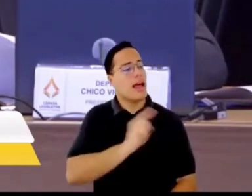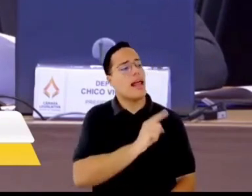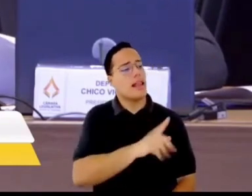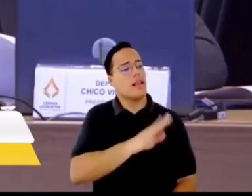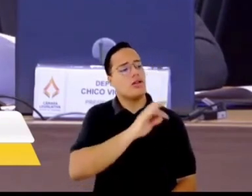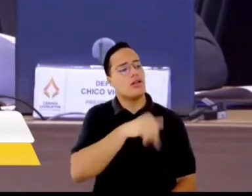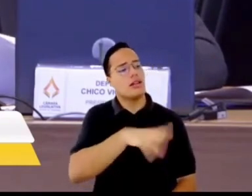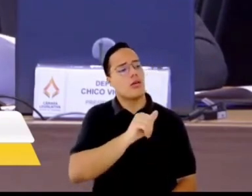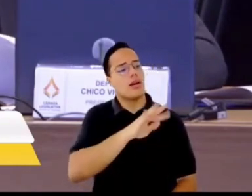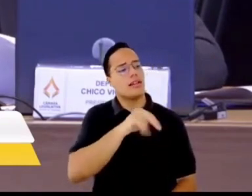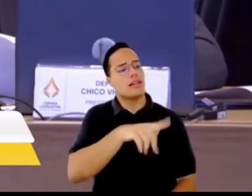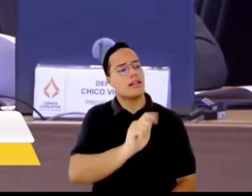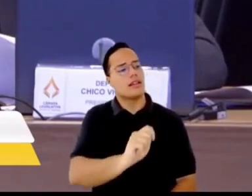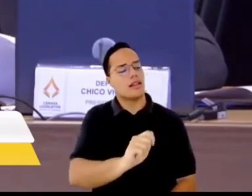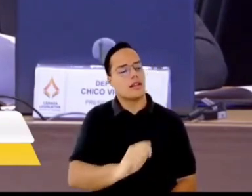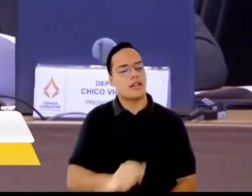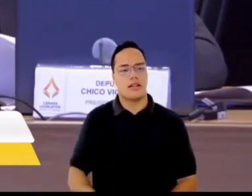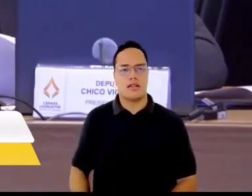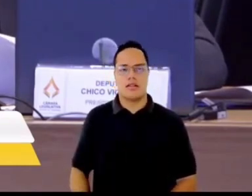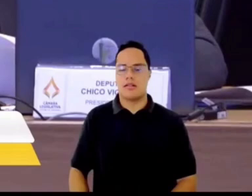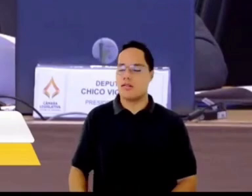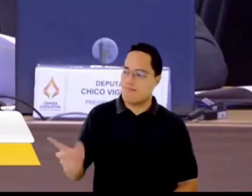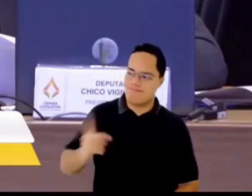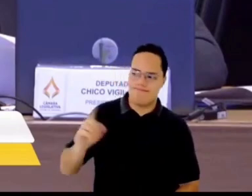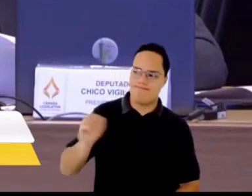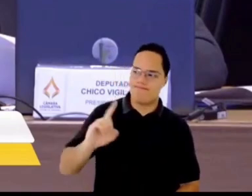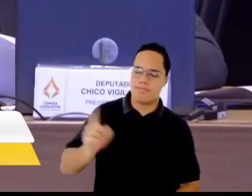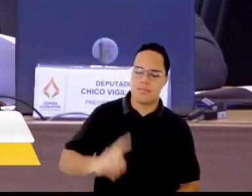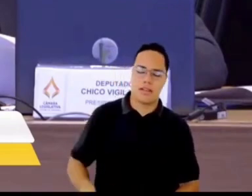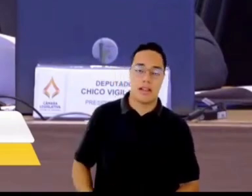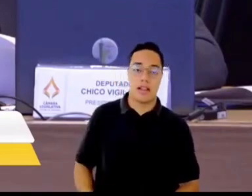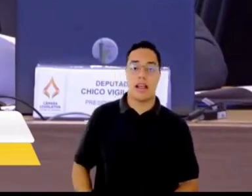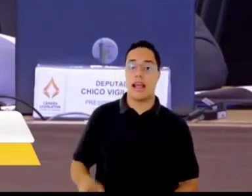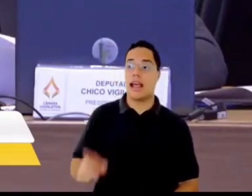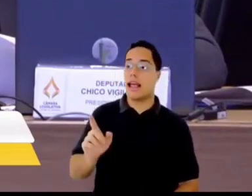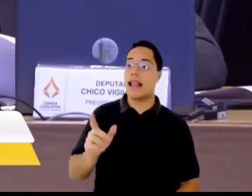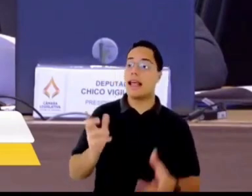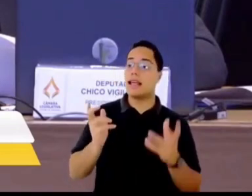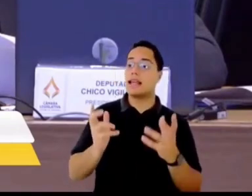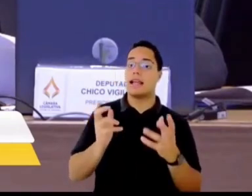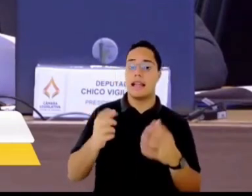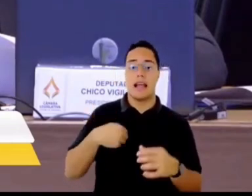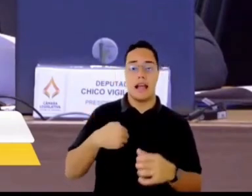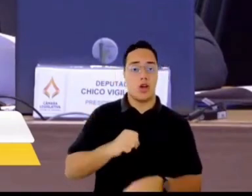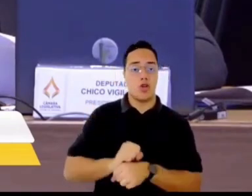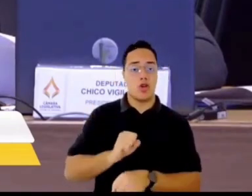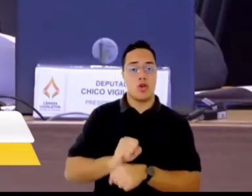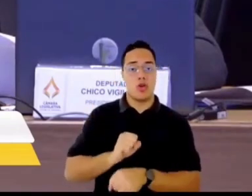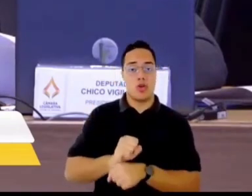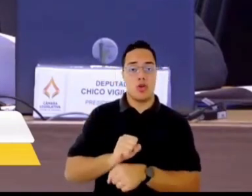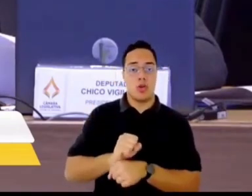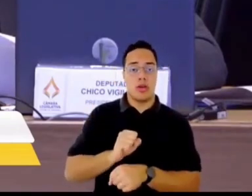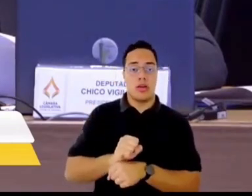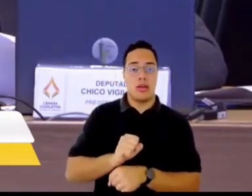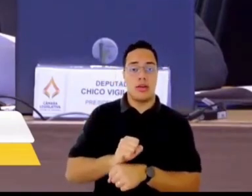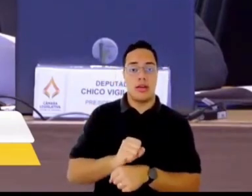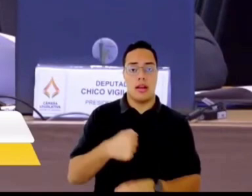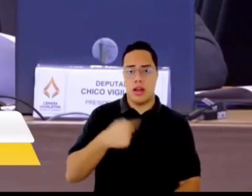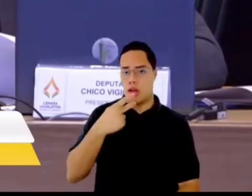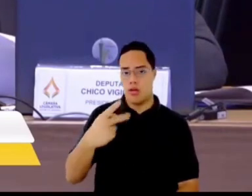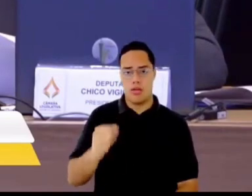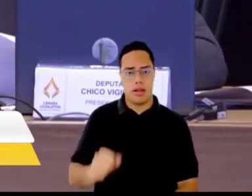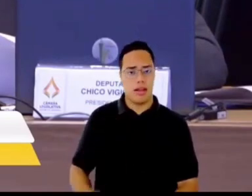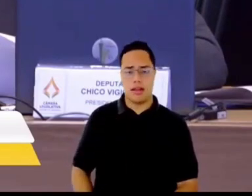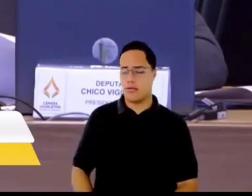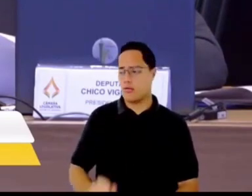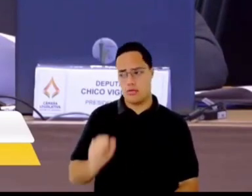senhor. Quando chegou em Taguatinga, ele queria que eu aguardasse ele. Eu disse para ele que eu não ia